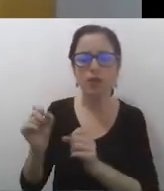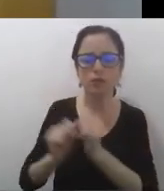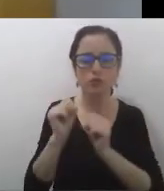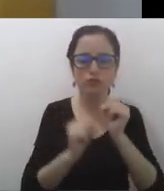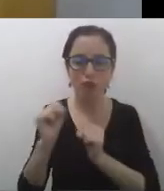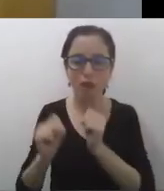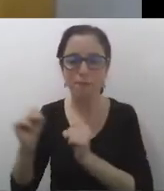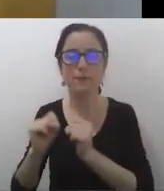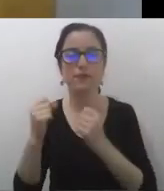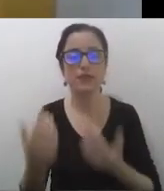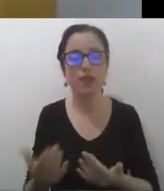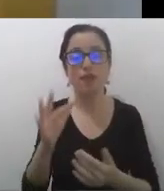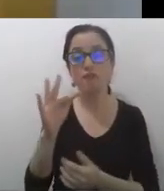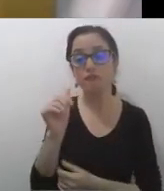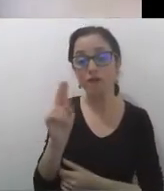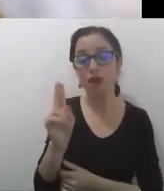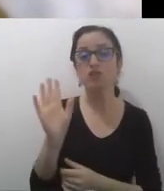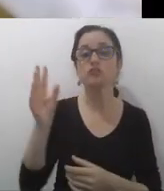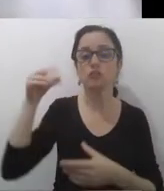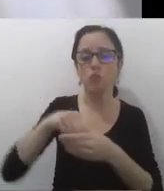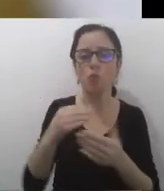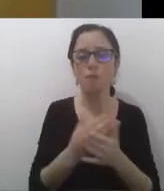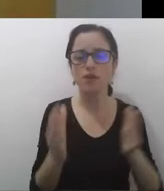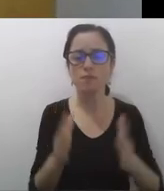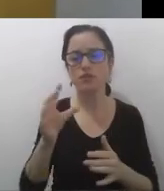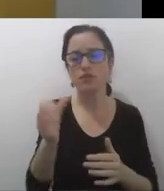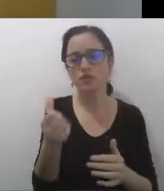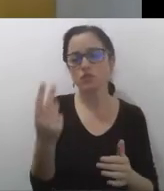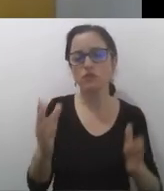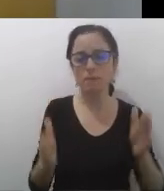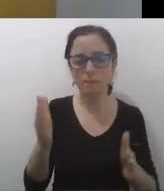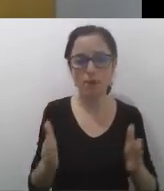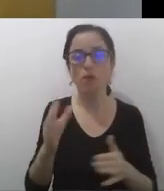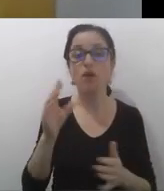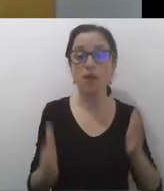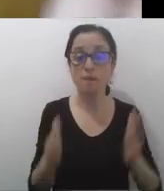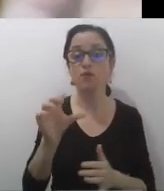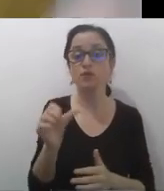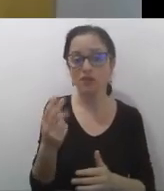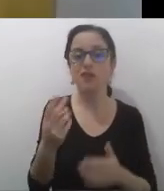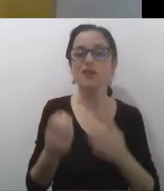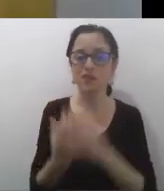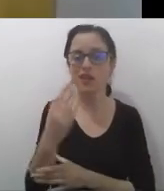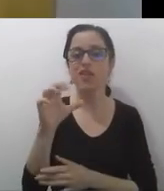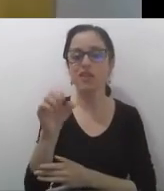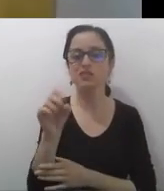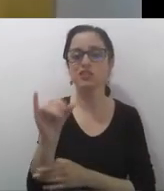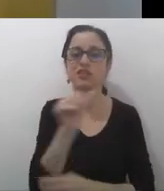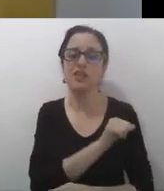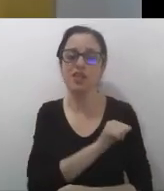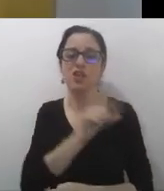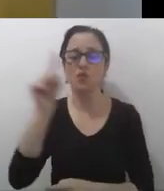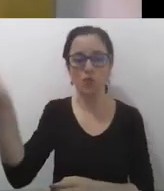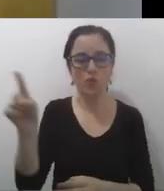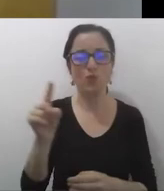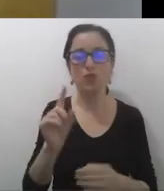também para a indústria, a FAO faz isso em 62, né? E em 62 é criada a